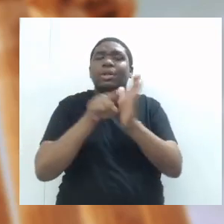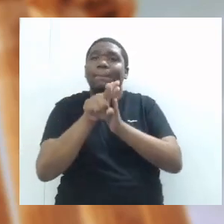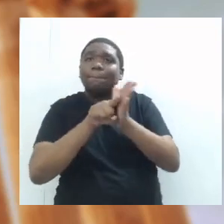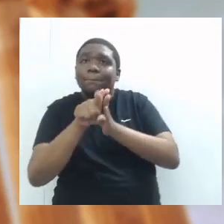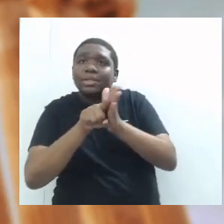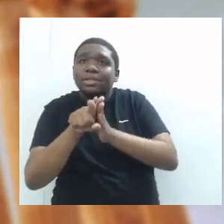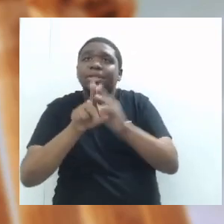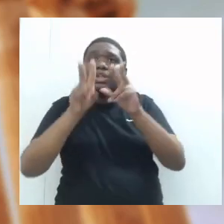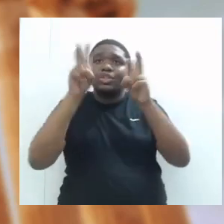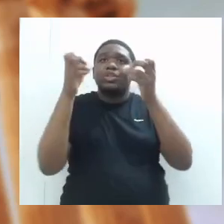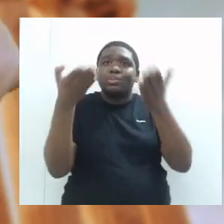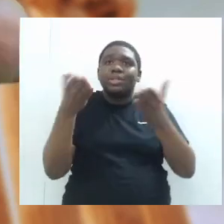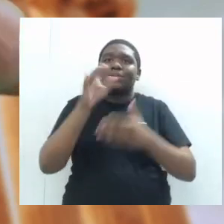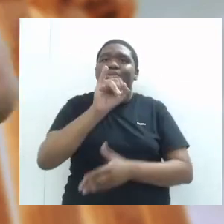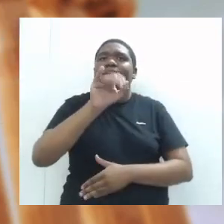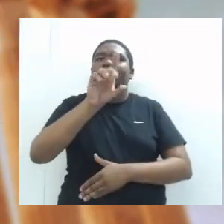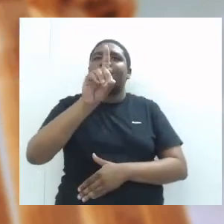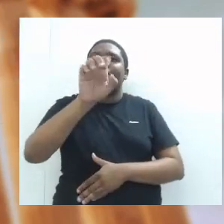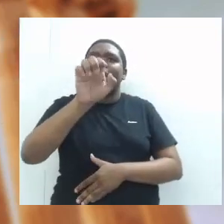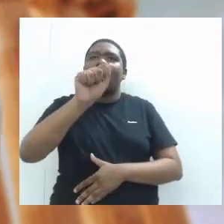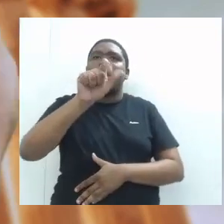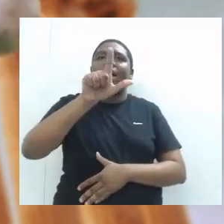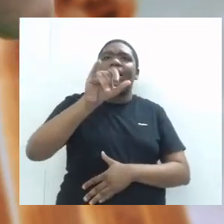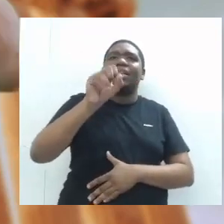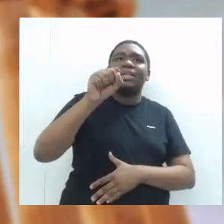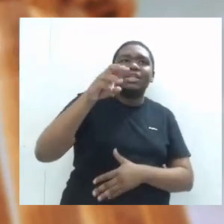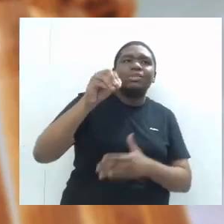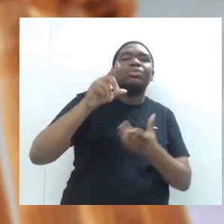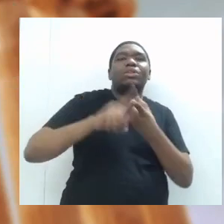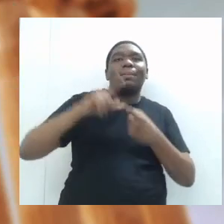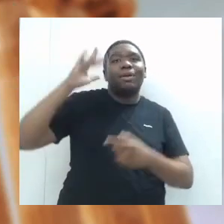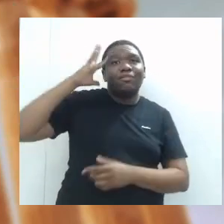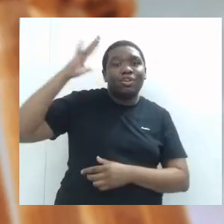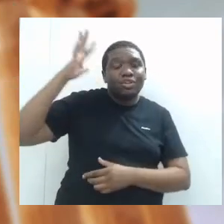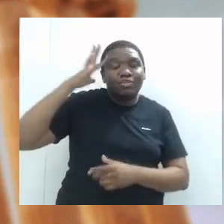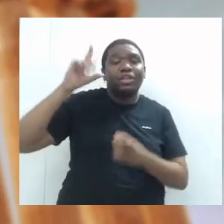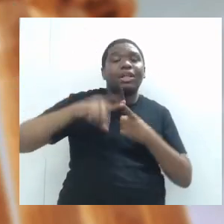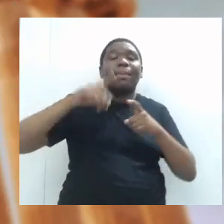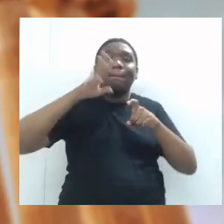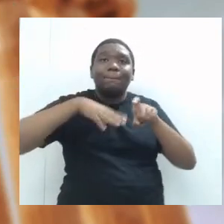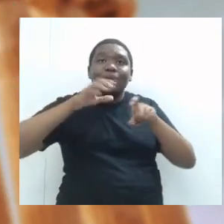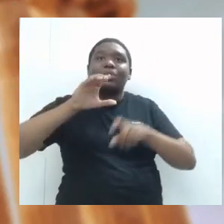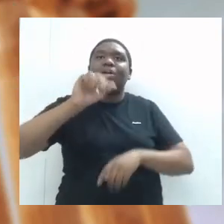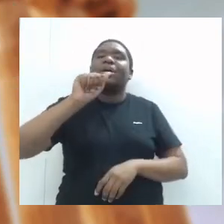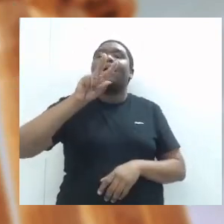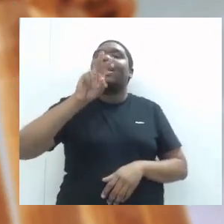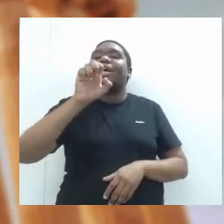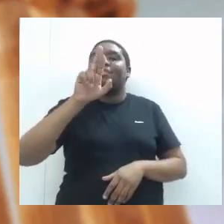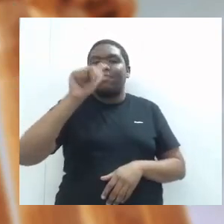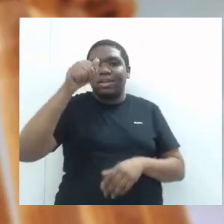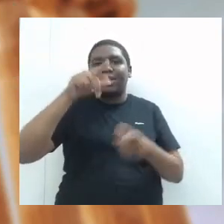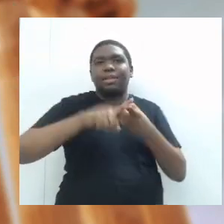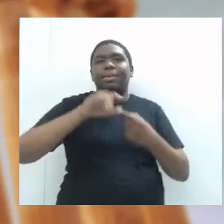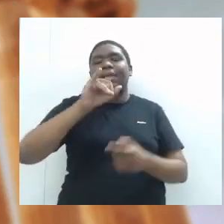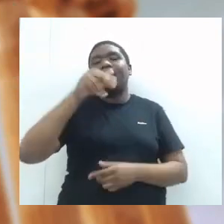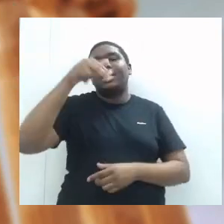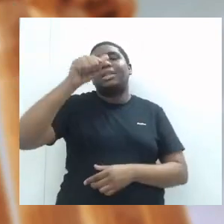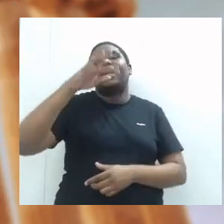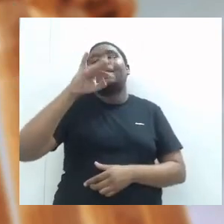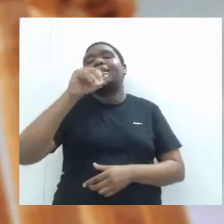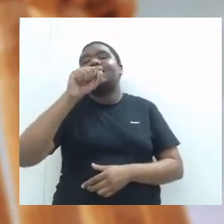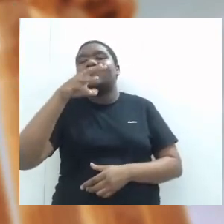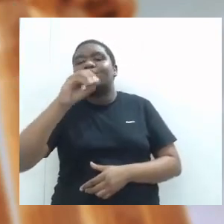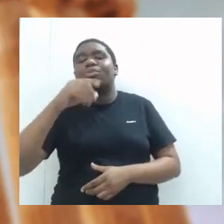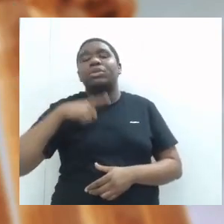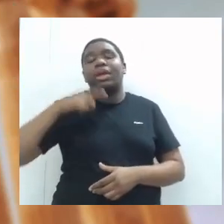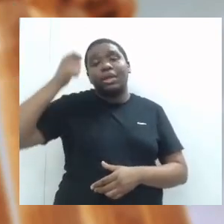a questão do idealismo, sobre a filosofia, sobre o mito da caverna, sobre o inatismo, a ideia, esse